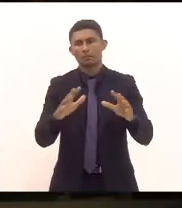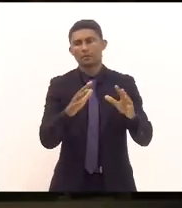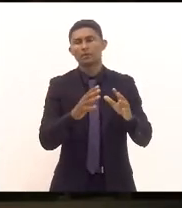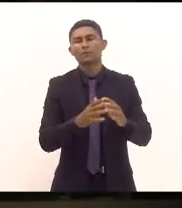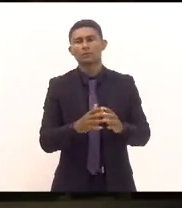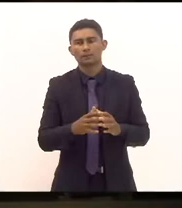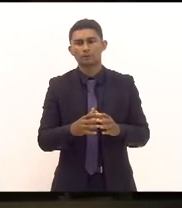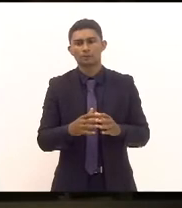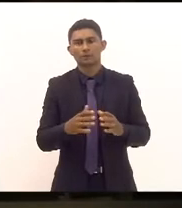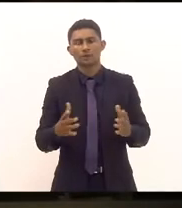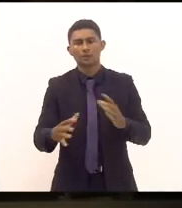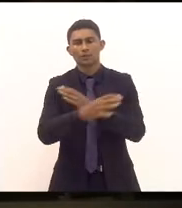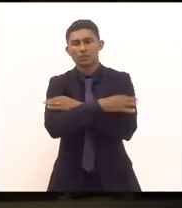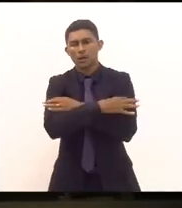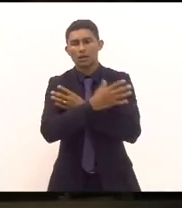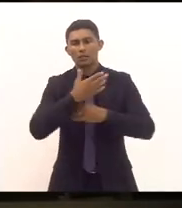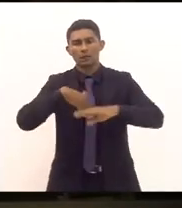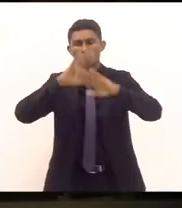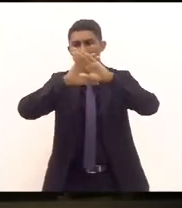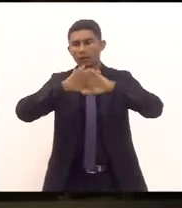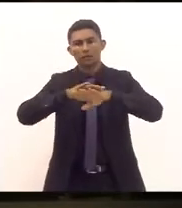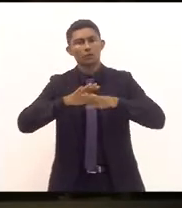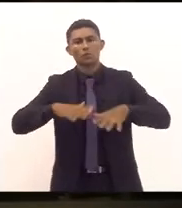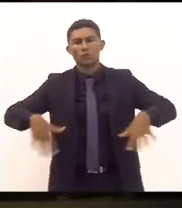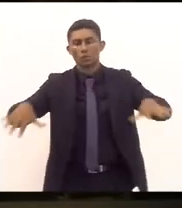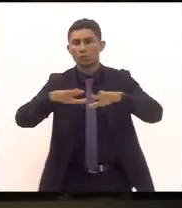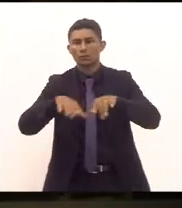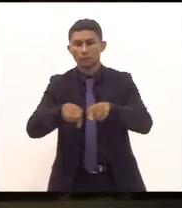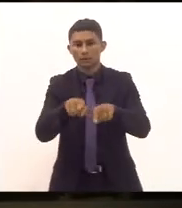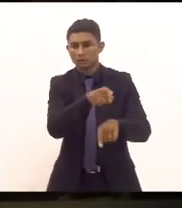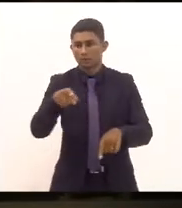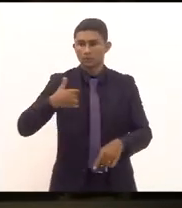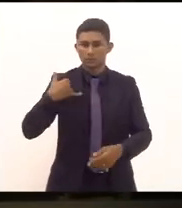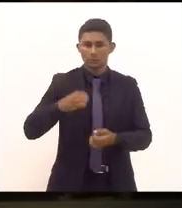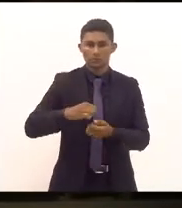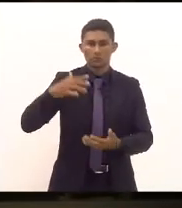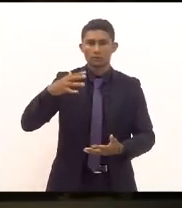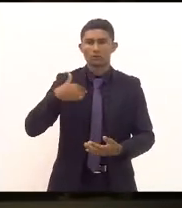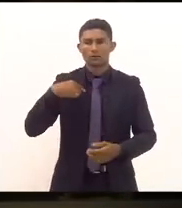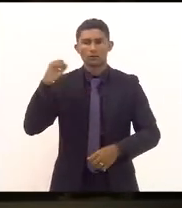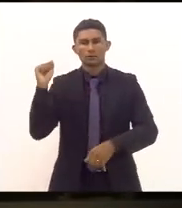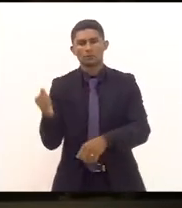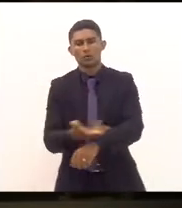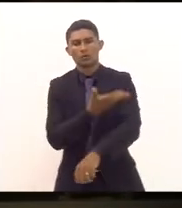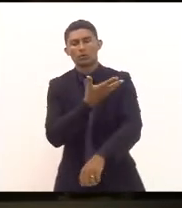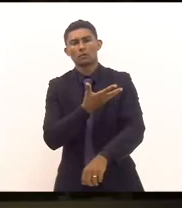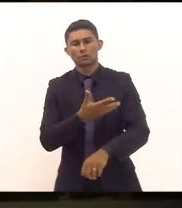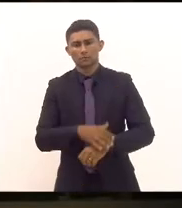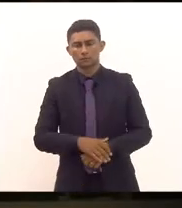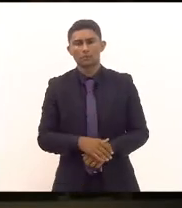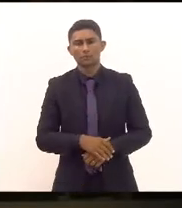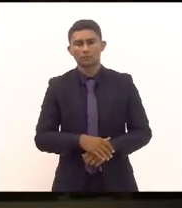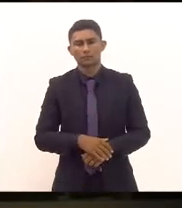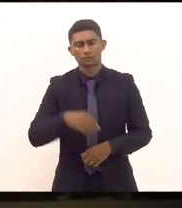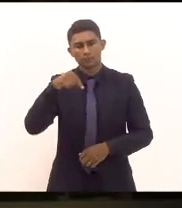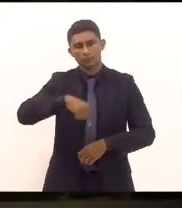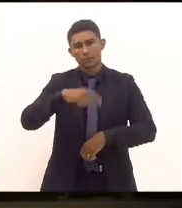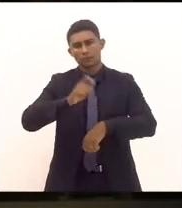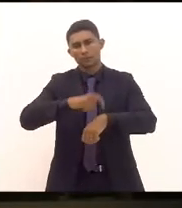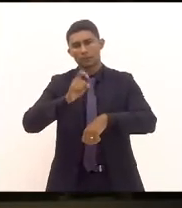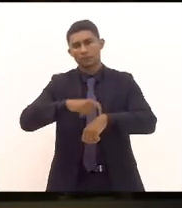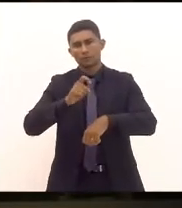de Candomblé a bença meus mais velhos primeiramente e fica emocionada de participar do momento